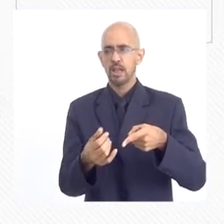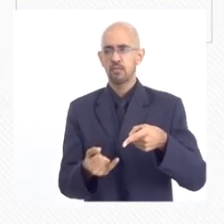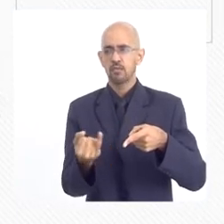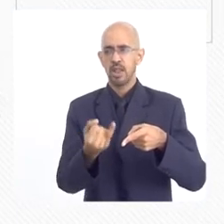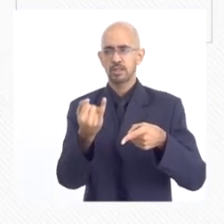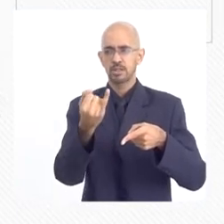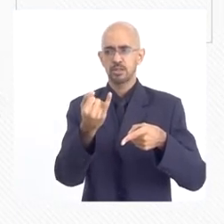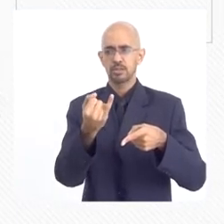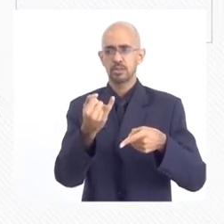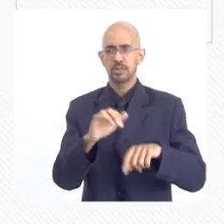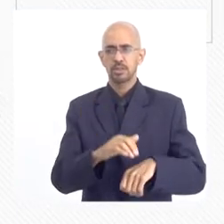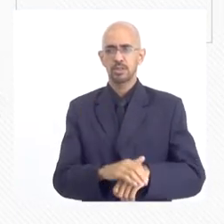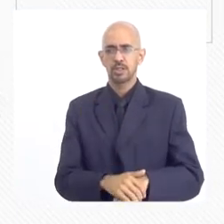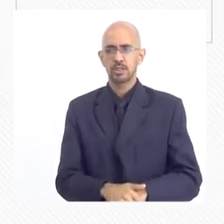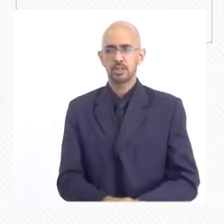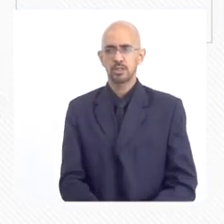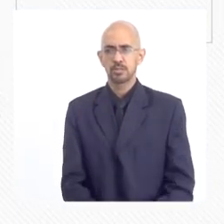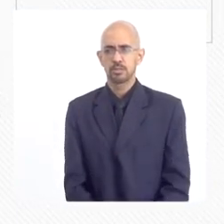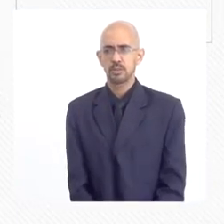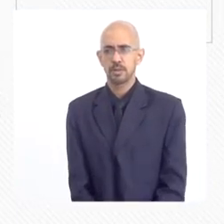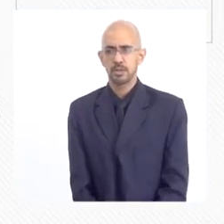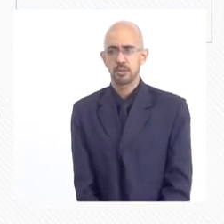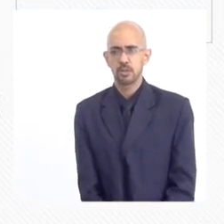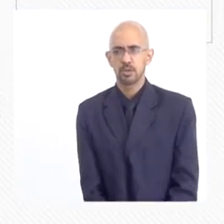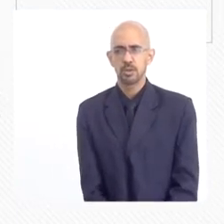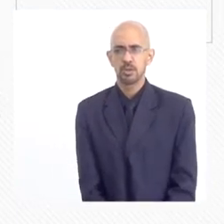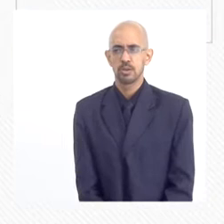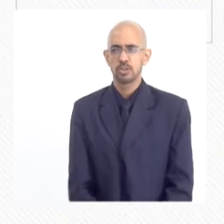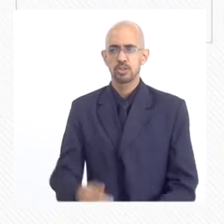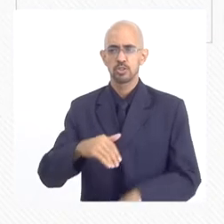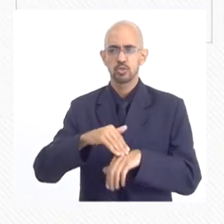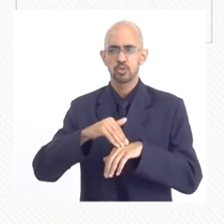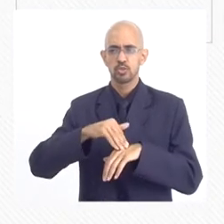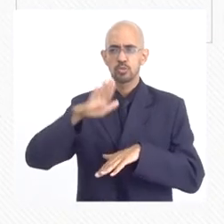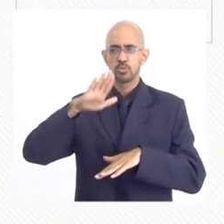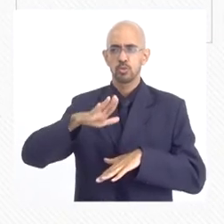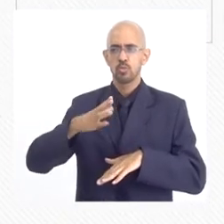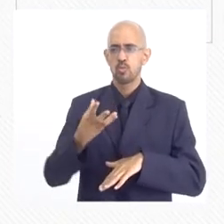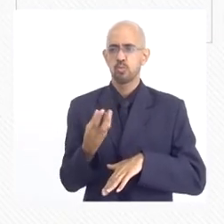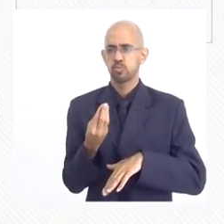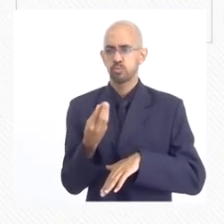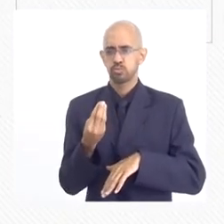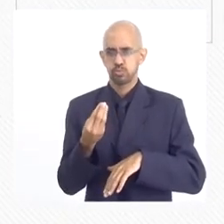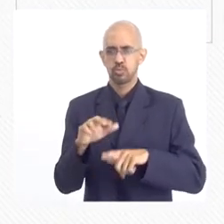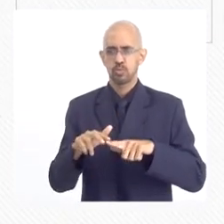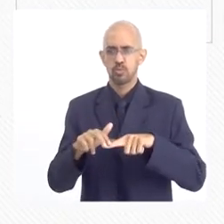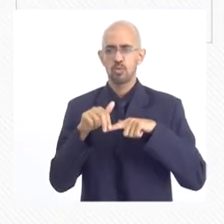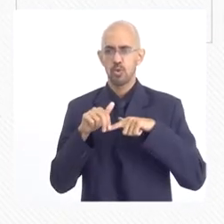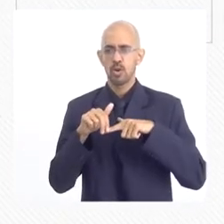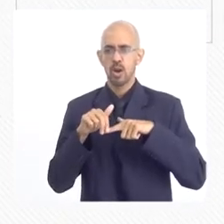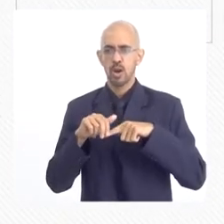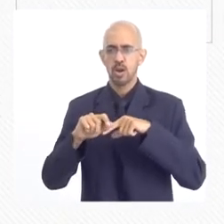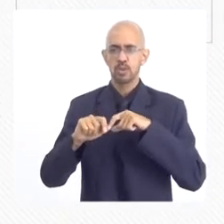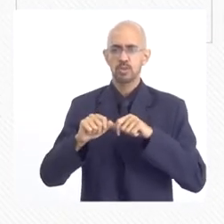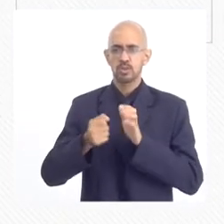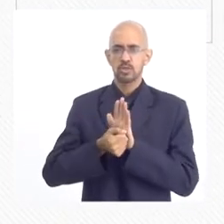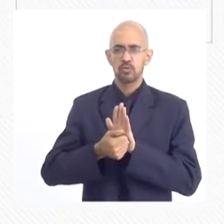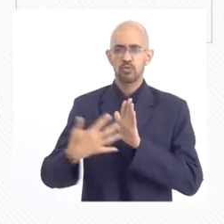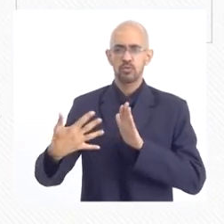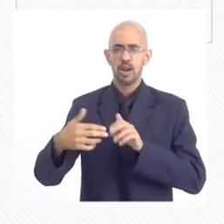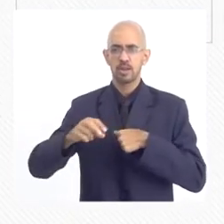falado, a gente acabou subindo muito, né? Em função de uma série de